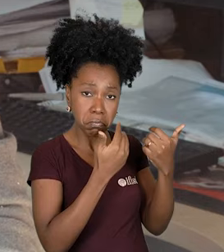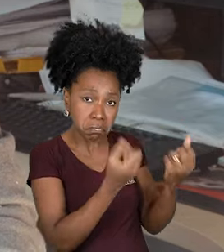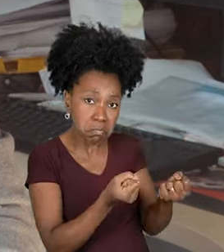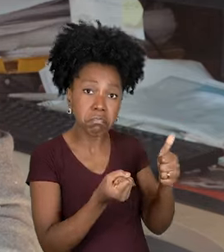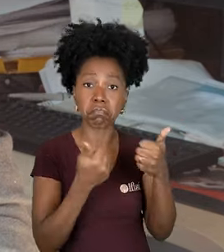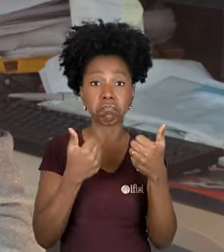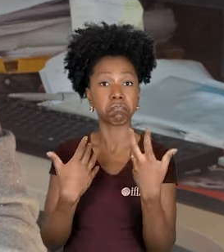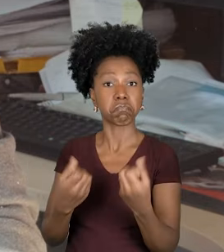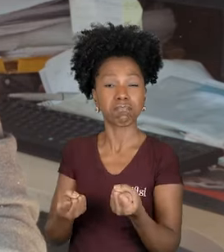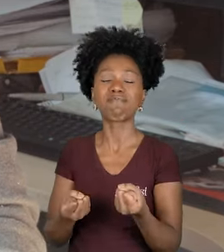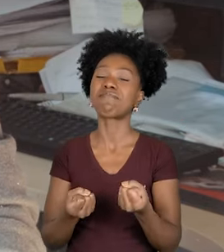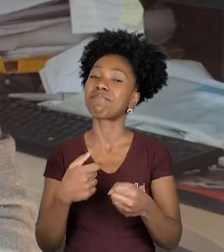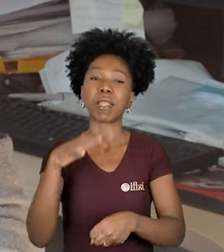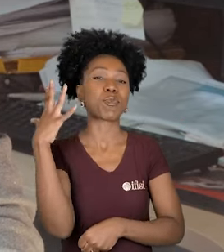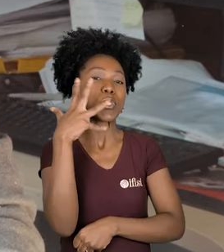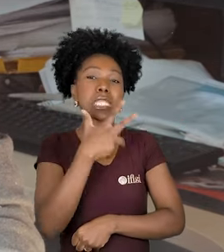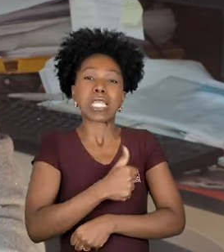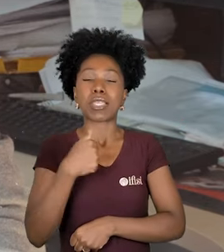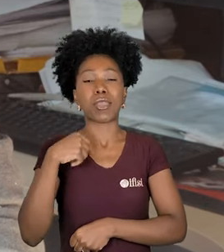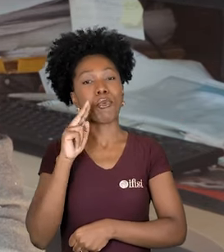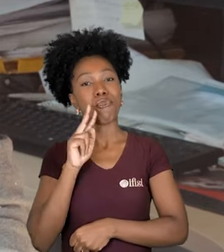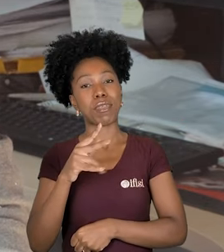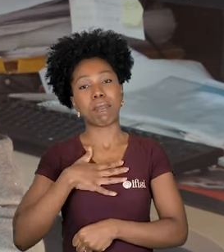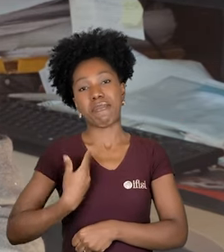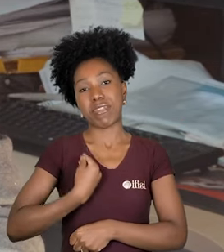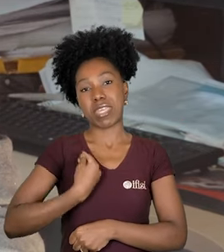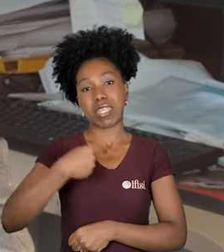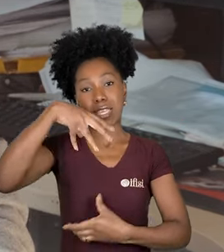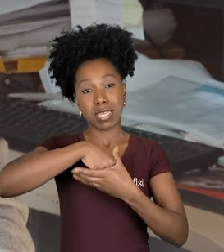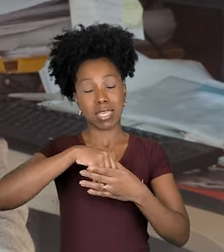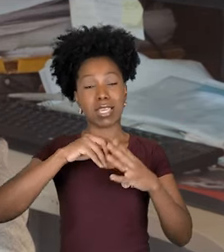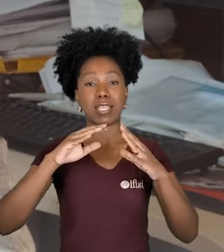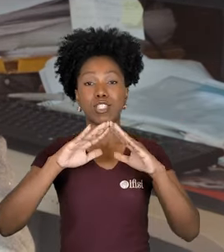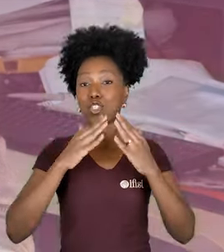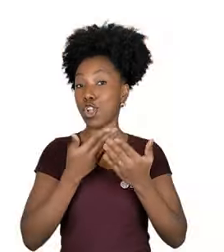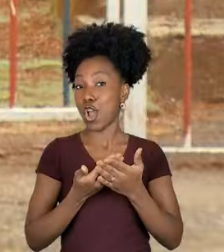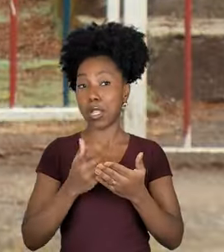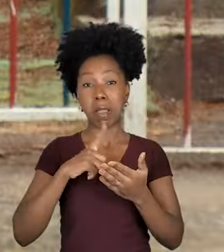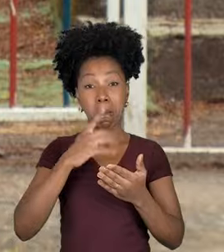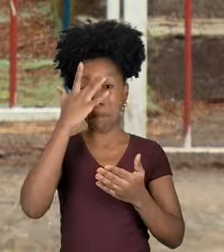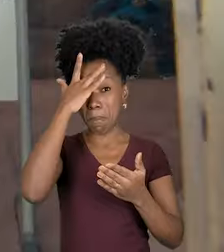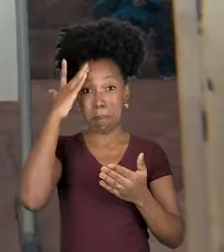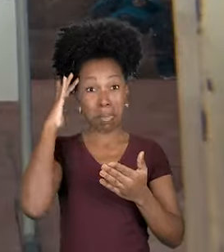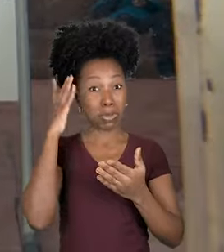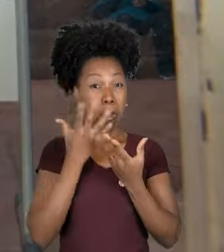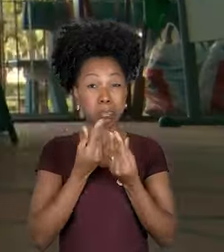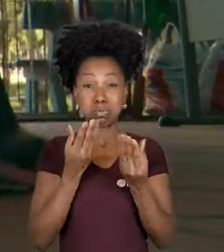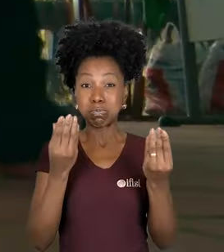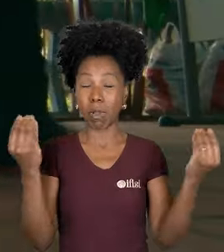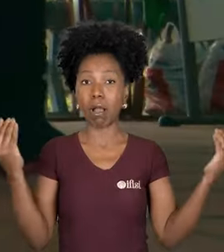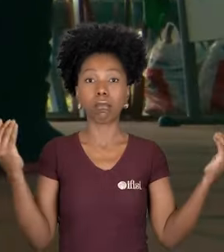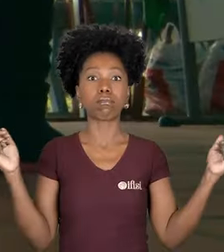Foi uma das coisas mais bonitas que eu já vi na minha vida acontecendo nessa escola. Era um formigueiro de gente e em